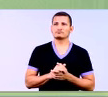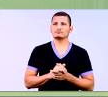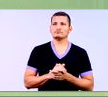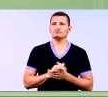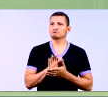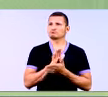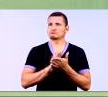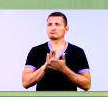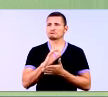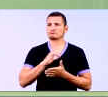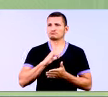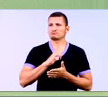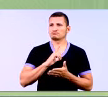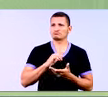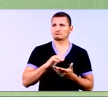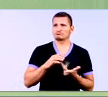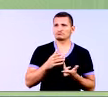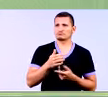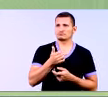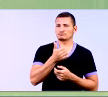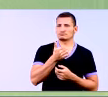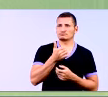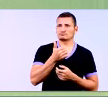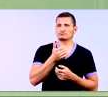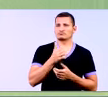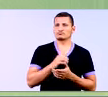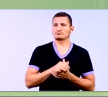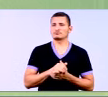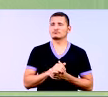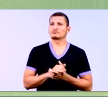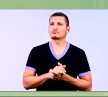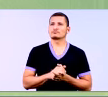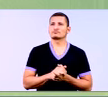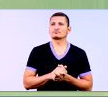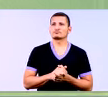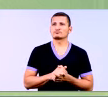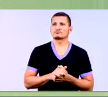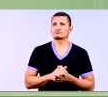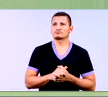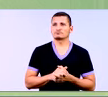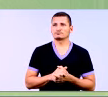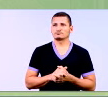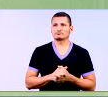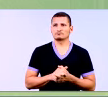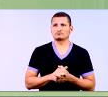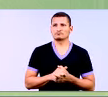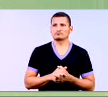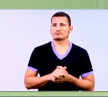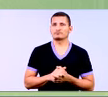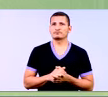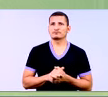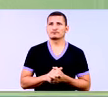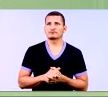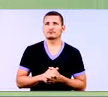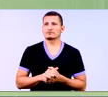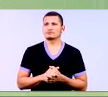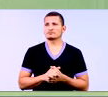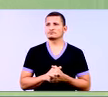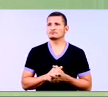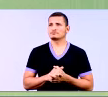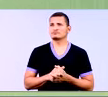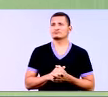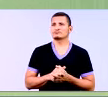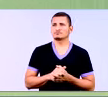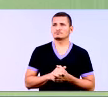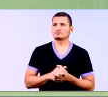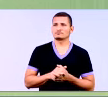com 10 vias, depois essa pista cai para uma ponte só, que vai fazer um engarrafamento e vai ter que esperar para passar de 10 viagens para passar nessa ponte. Que é exatamente o que acontece